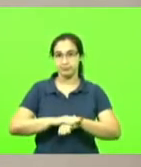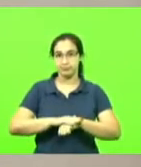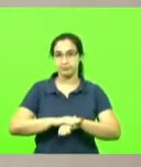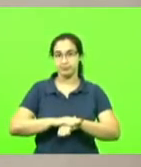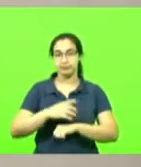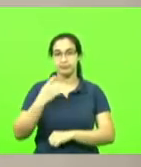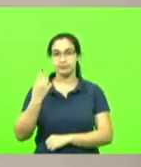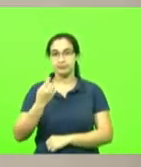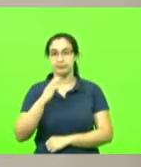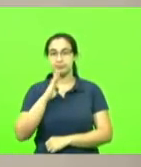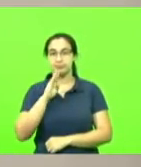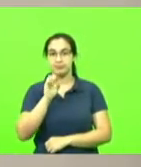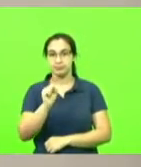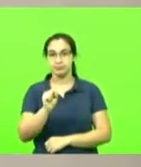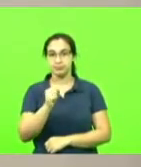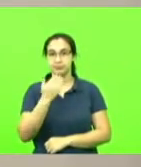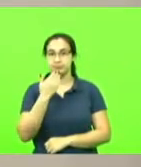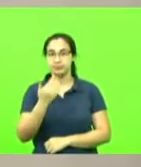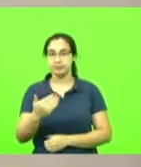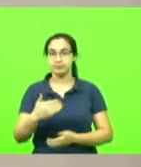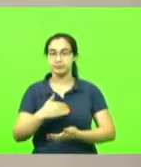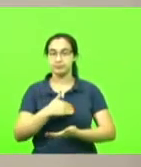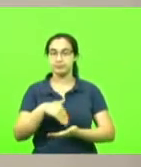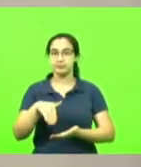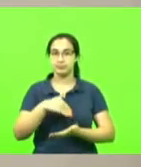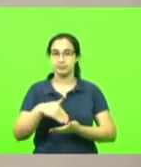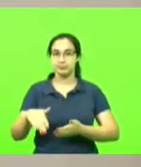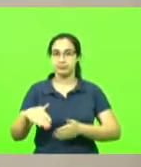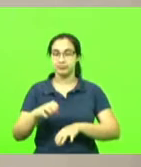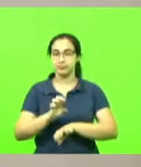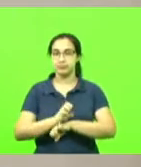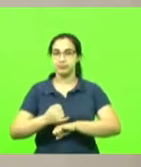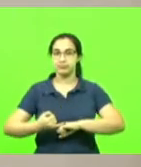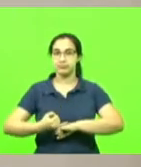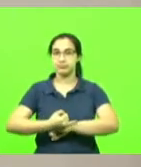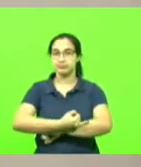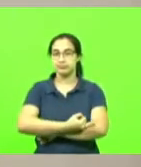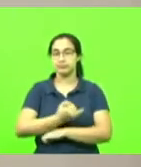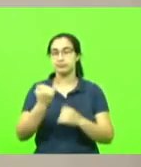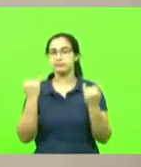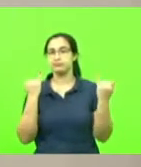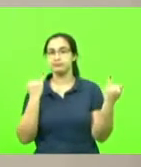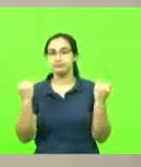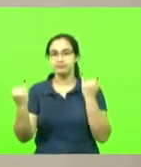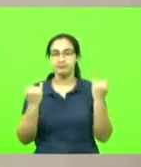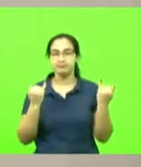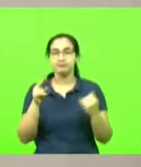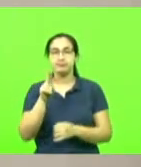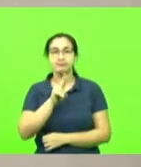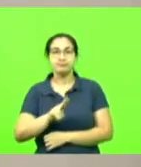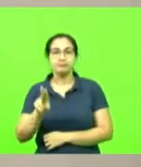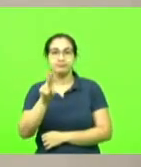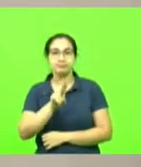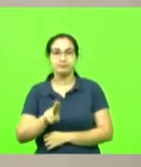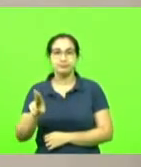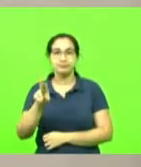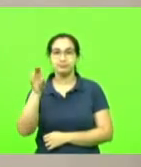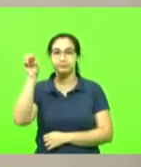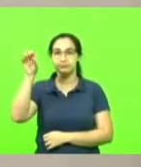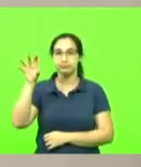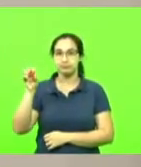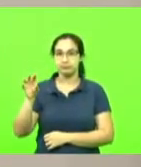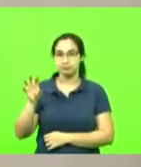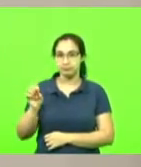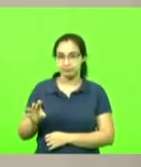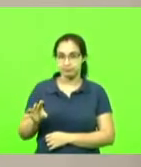Deputado Bruno Souza, solicitando ao secretário do Estado da Infraestrutura e Mobilidade informações acerca do uso de radares portáteis